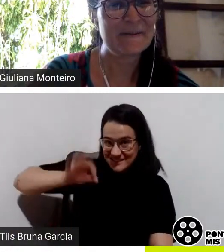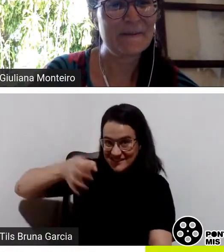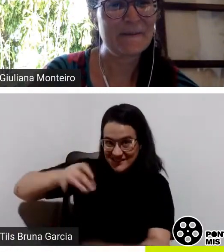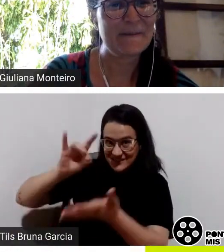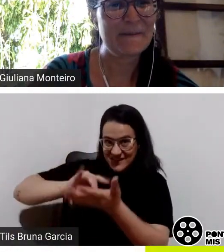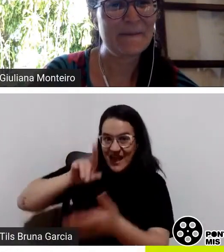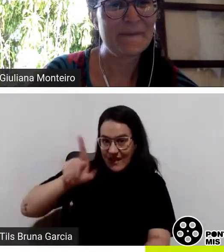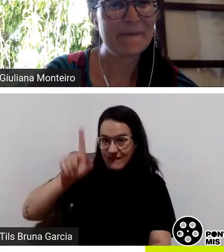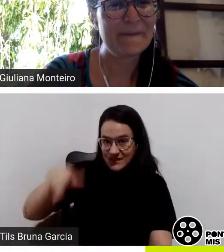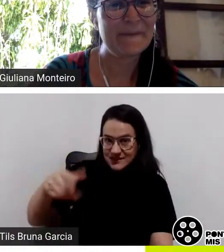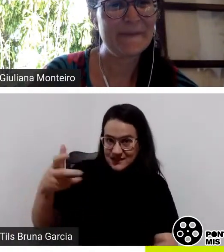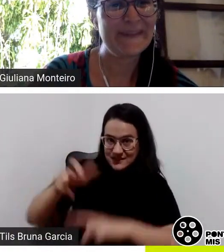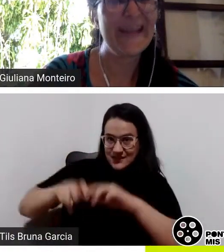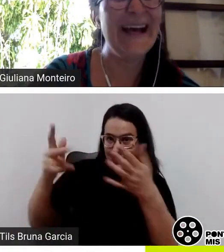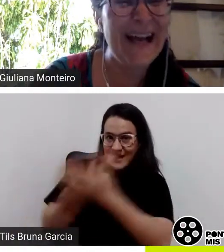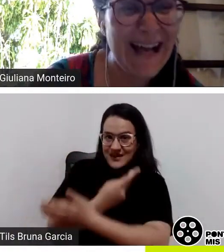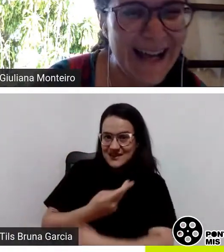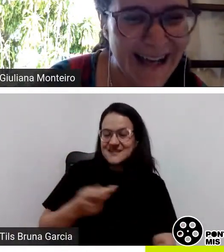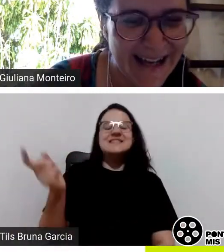não, Bruno, que estava... Não.